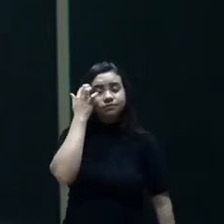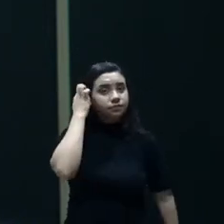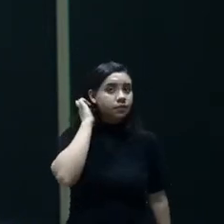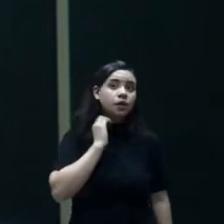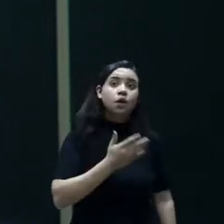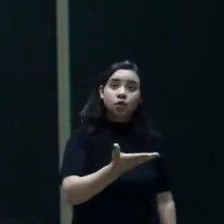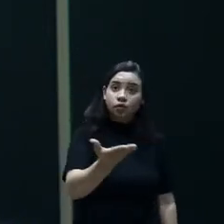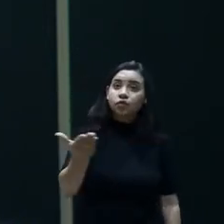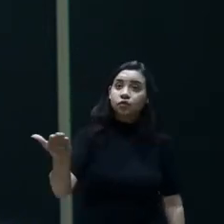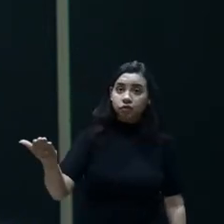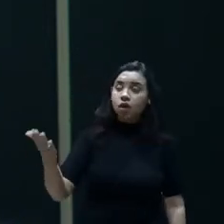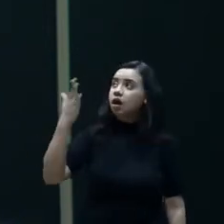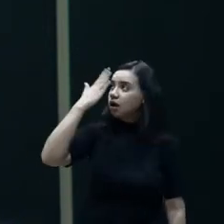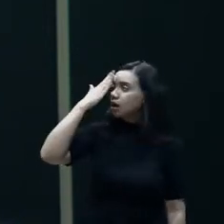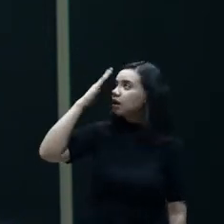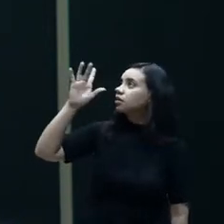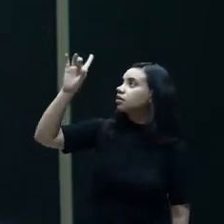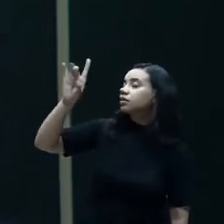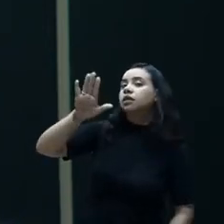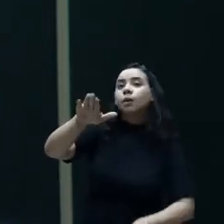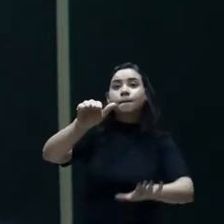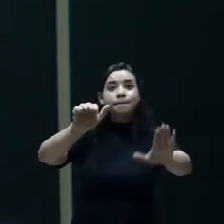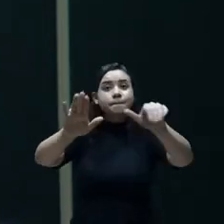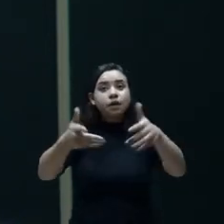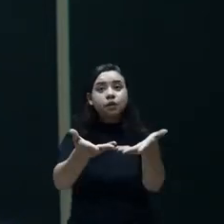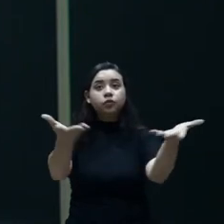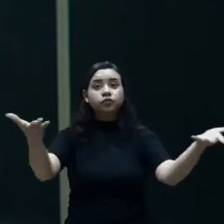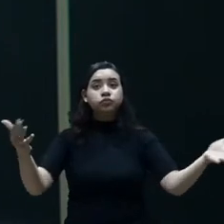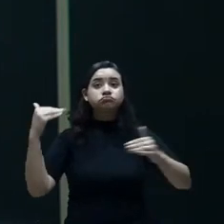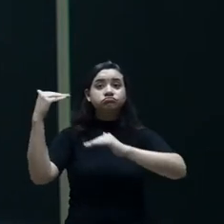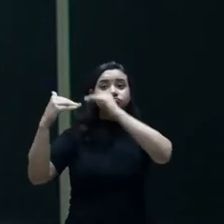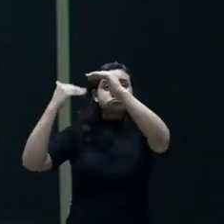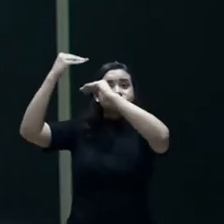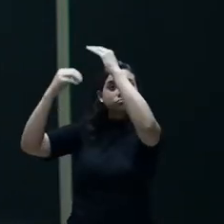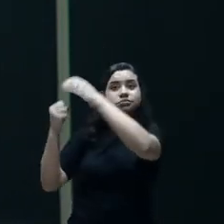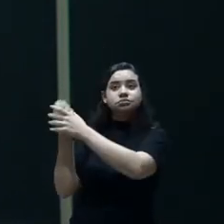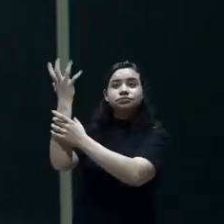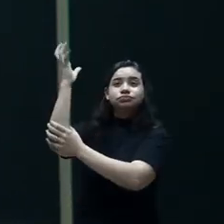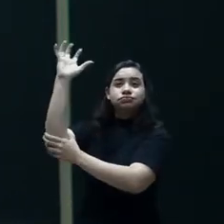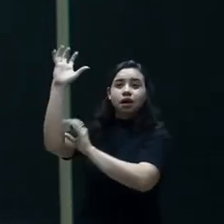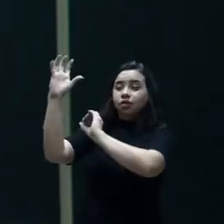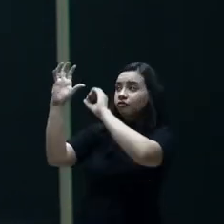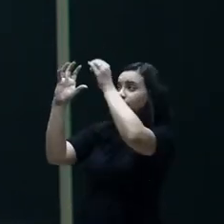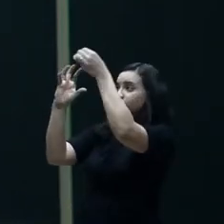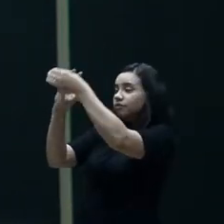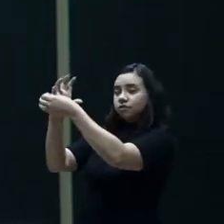Deus te chamou para um crescimento, para frutificar. Deus não te chamou para essa